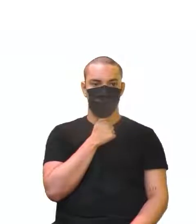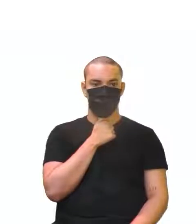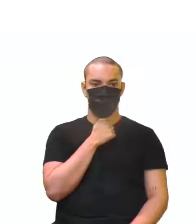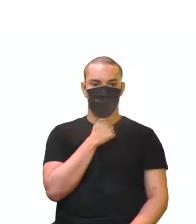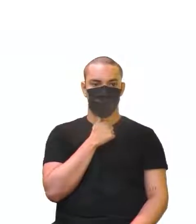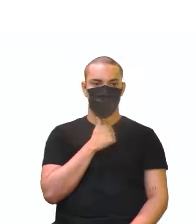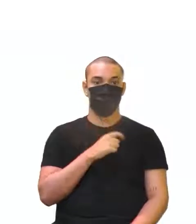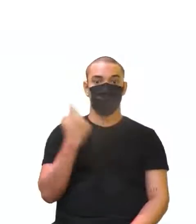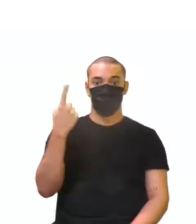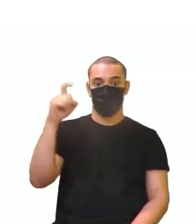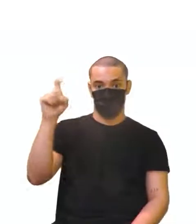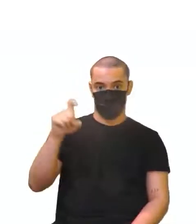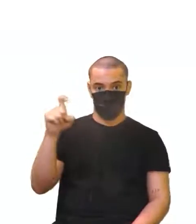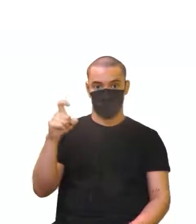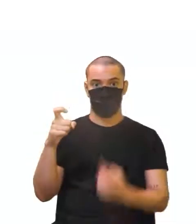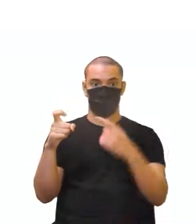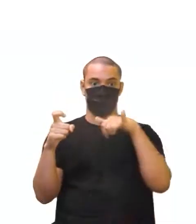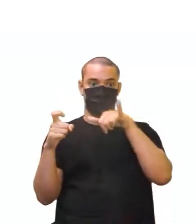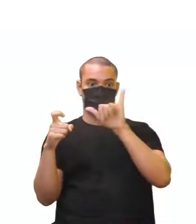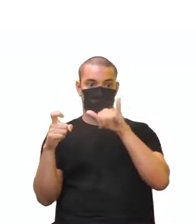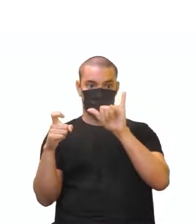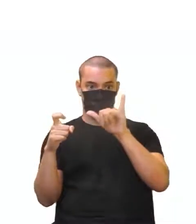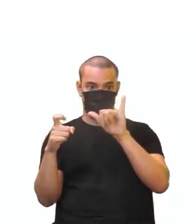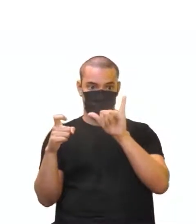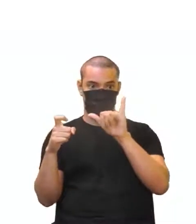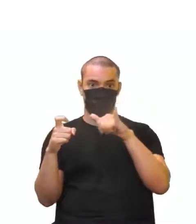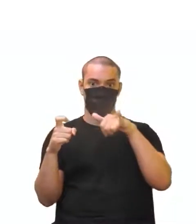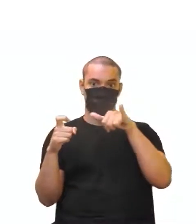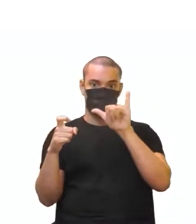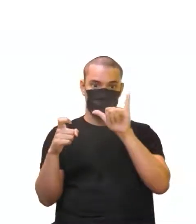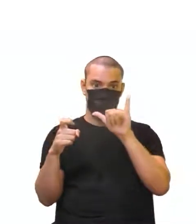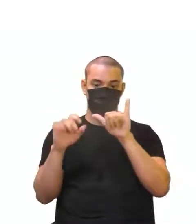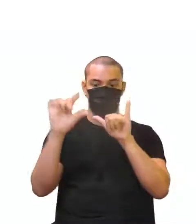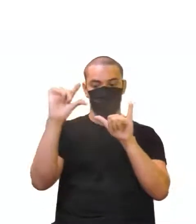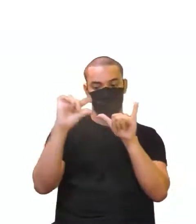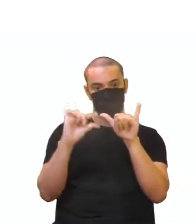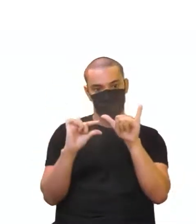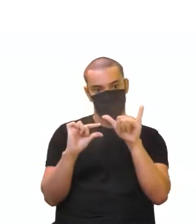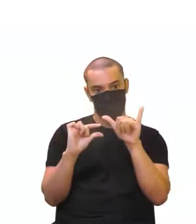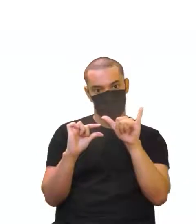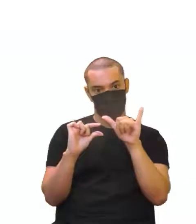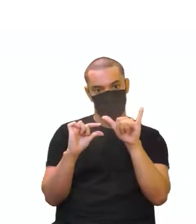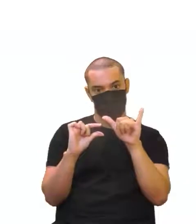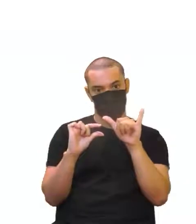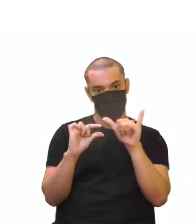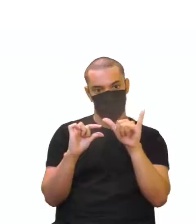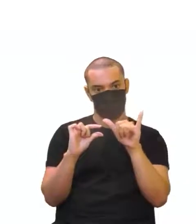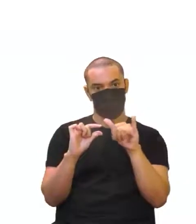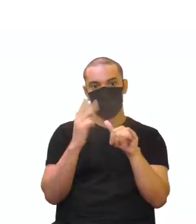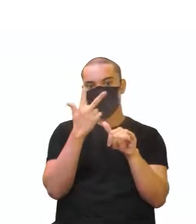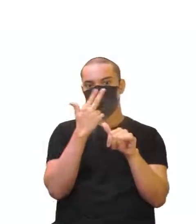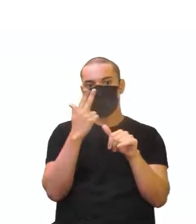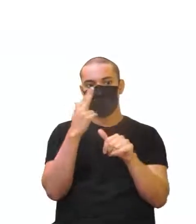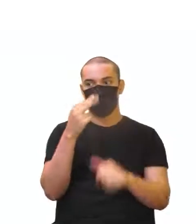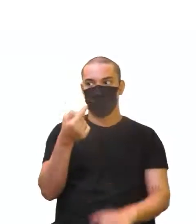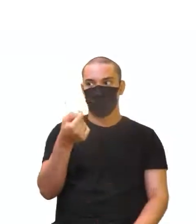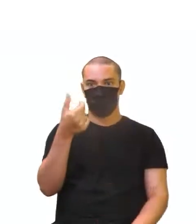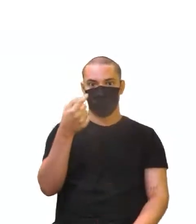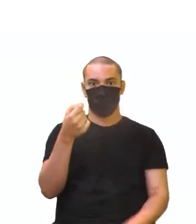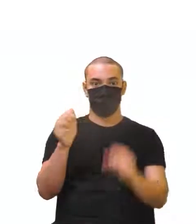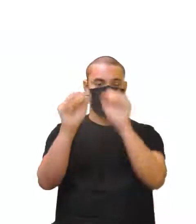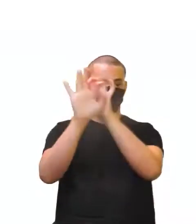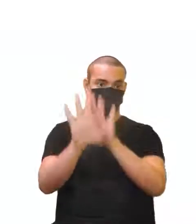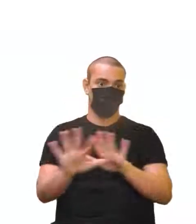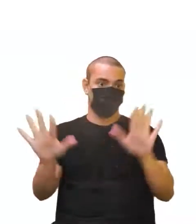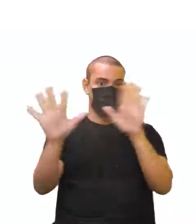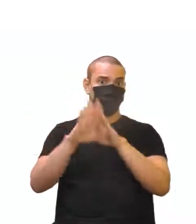Y, né? Esse Yzinho é o menorzinho, parece assim que parece só um vestígio, né? Mas ele